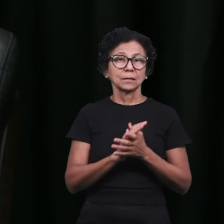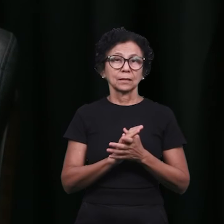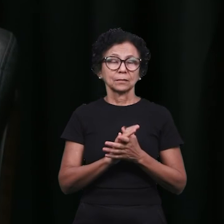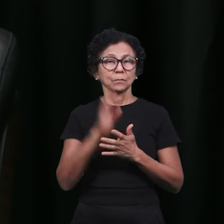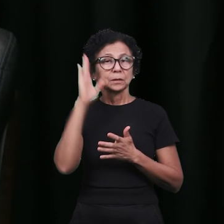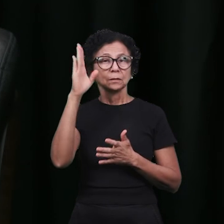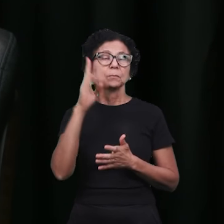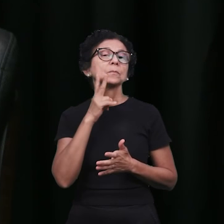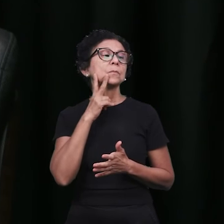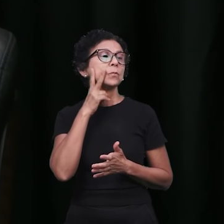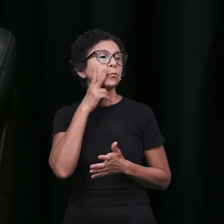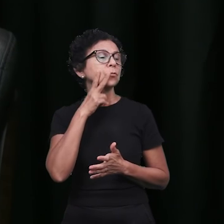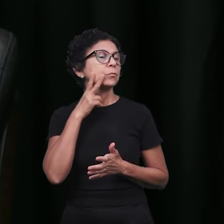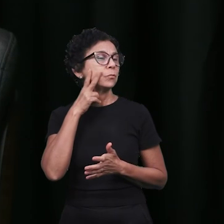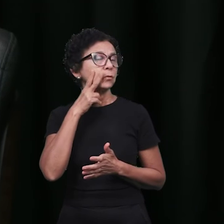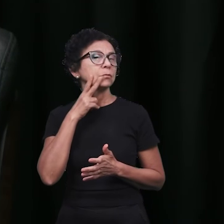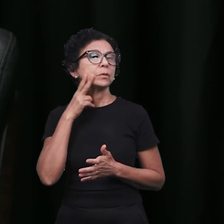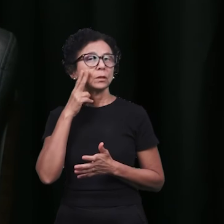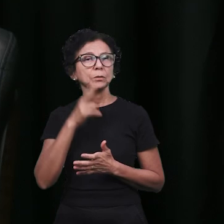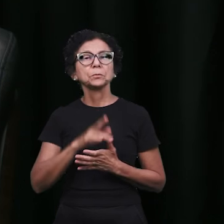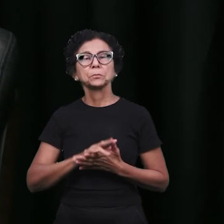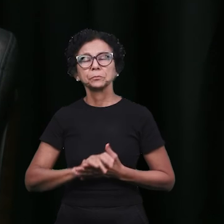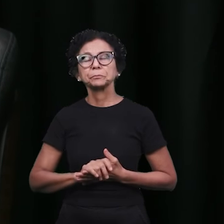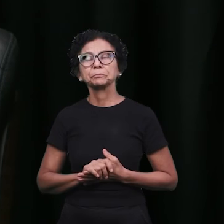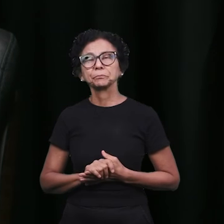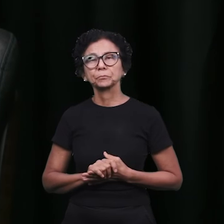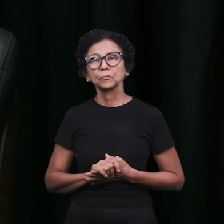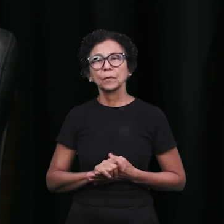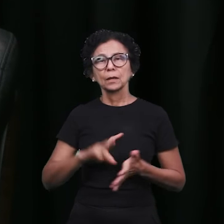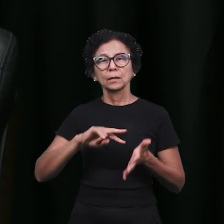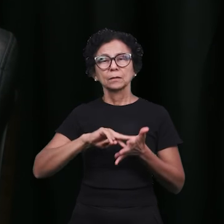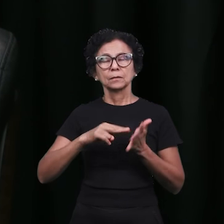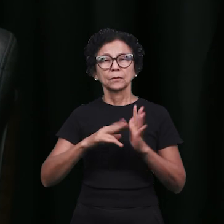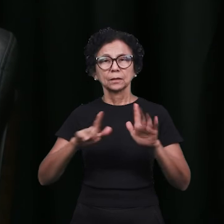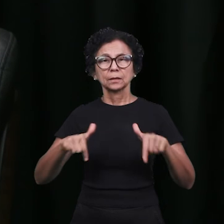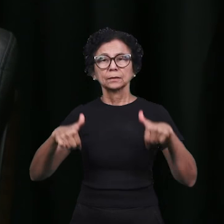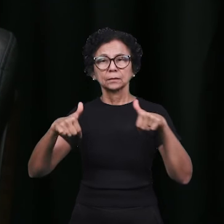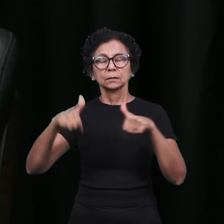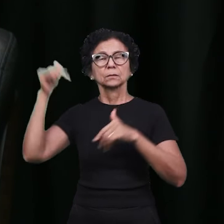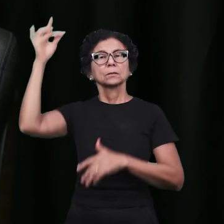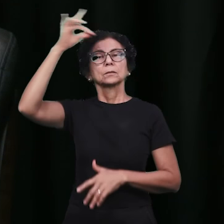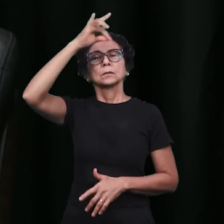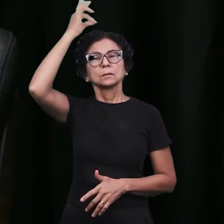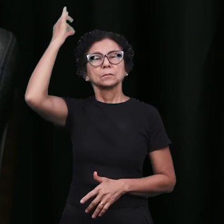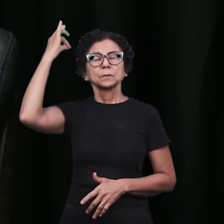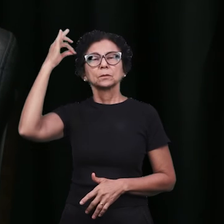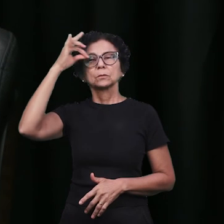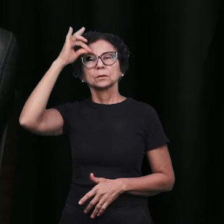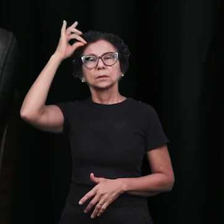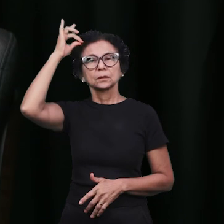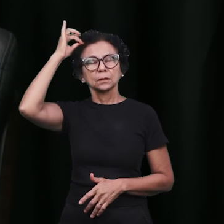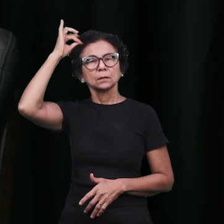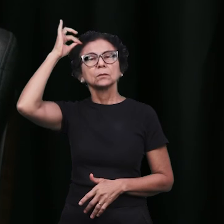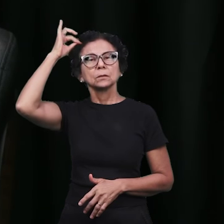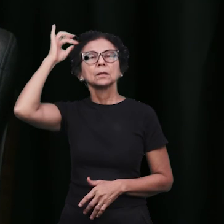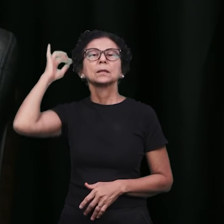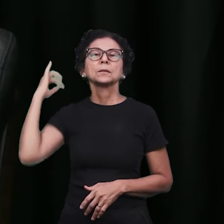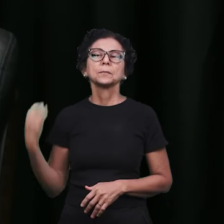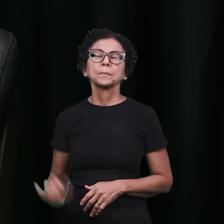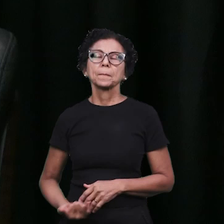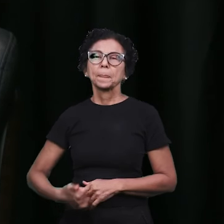o vinho. É, E o vinho nos fala da ação do Espírito Santo, né? Hoje a igreja,